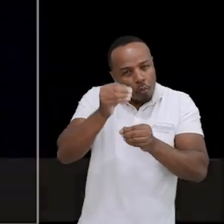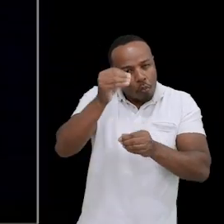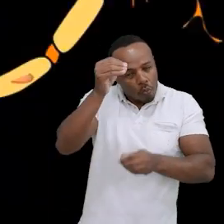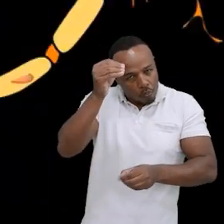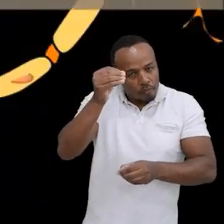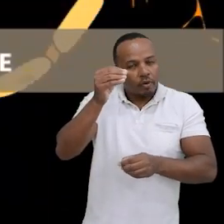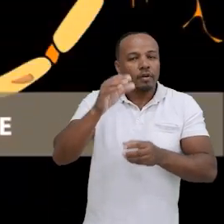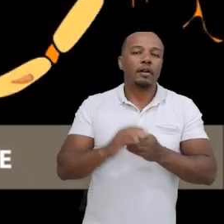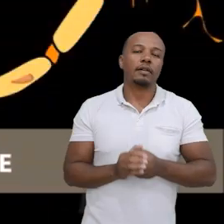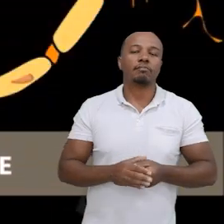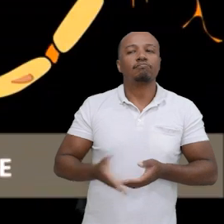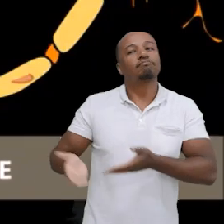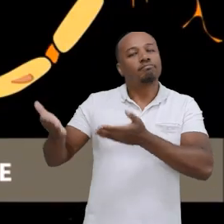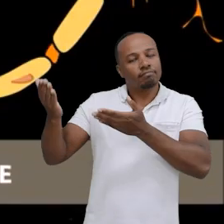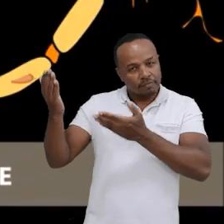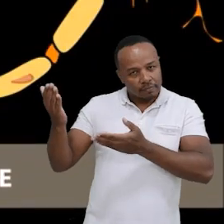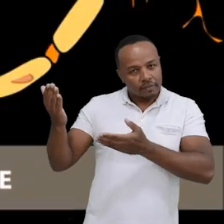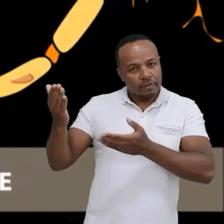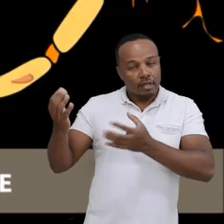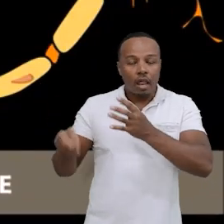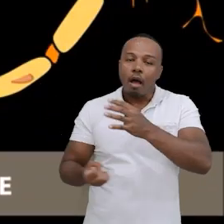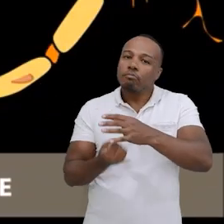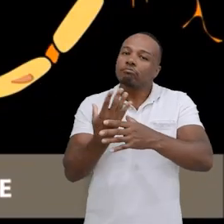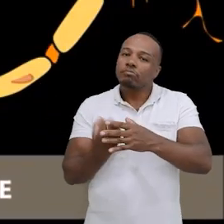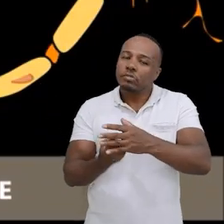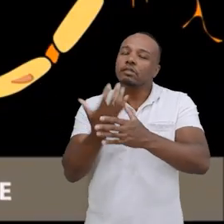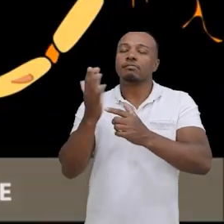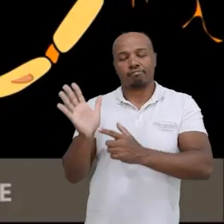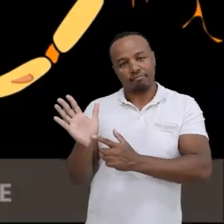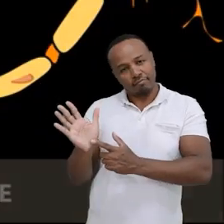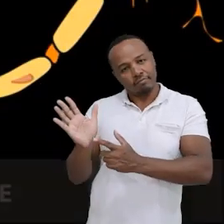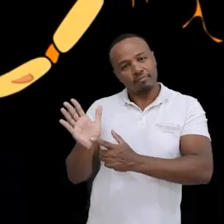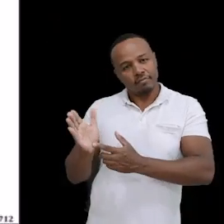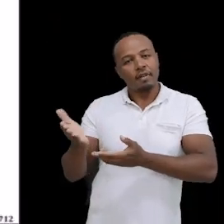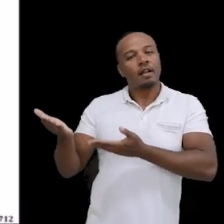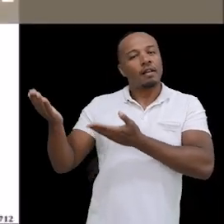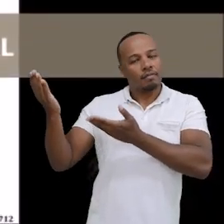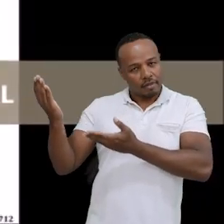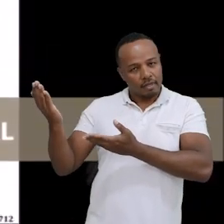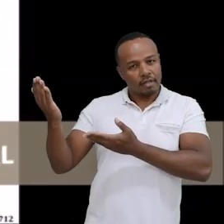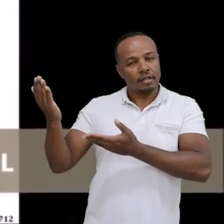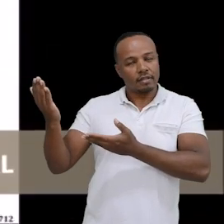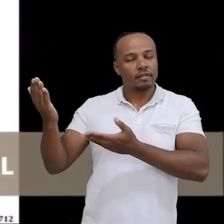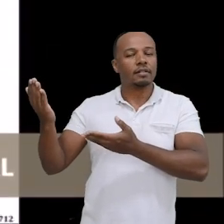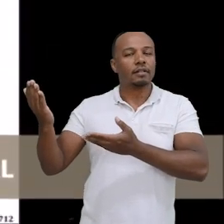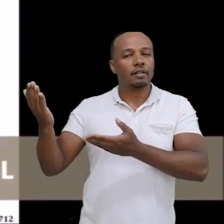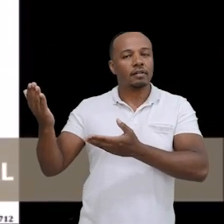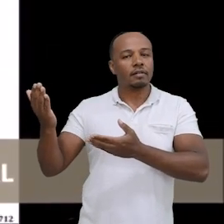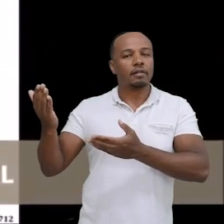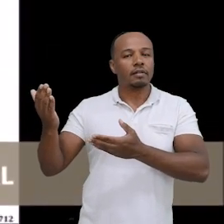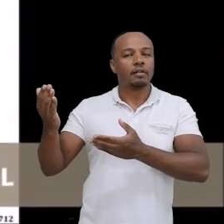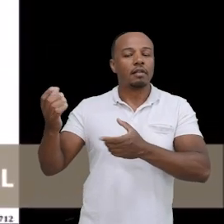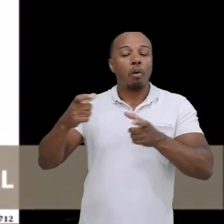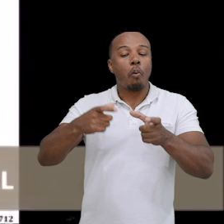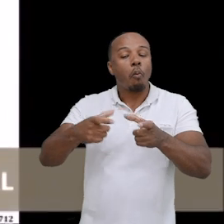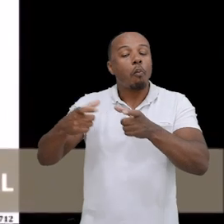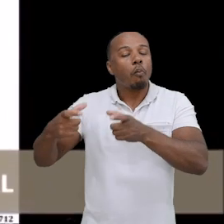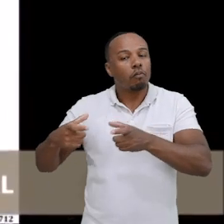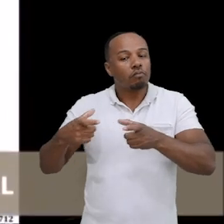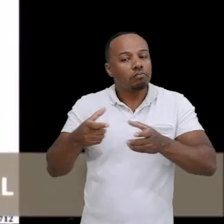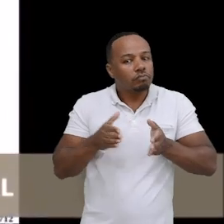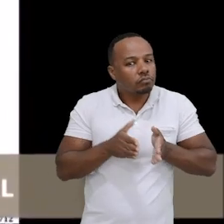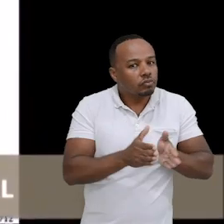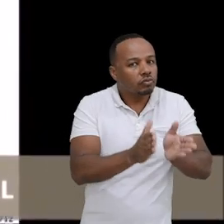a neurogênese, nome dado para a produção dos neurônios, a migração neural, onde eles